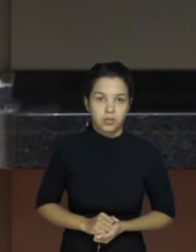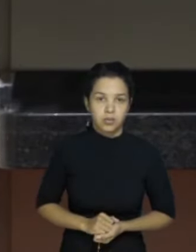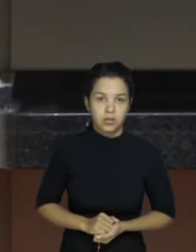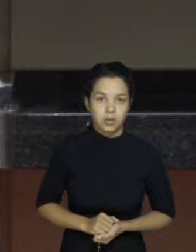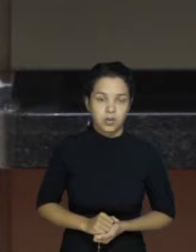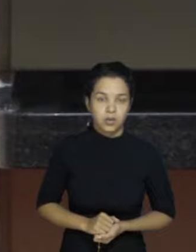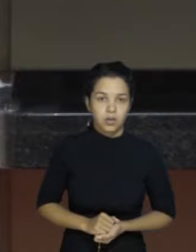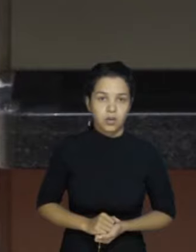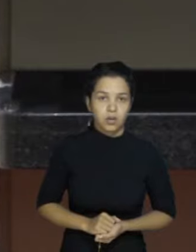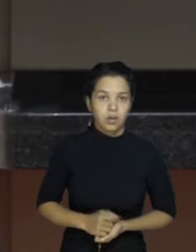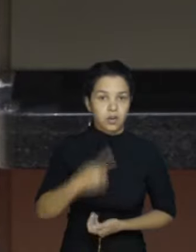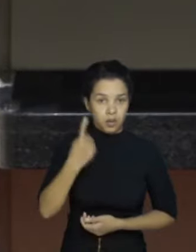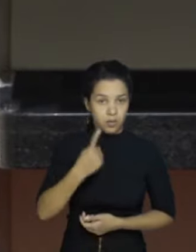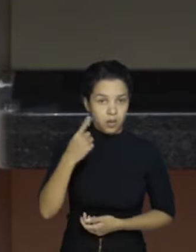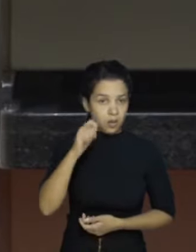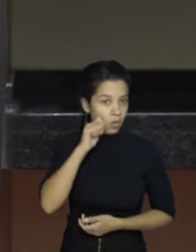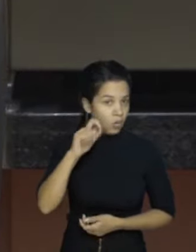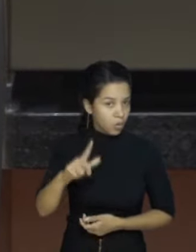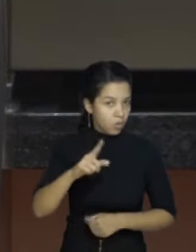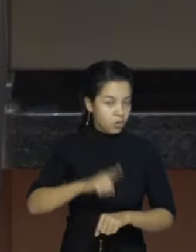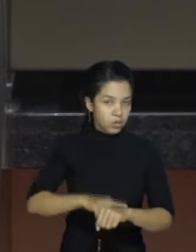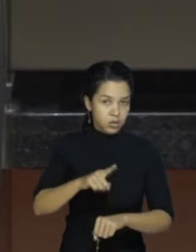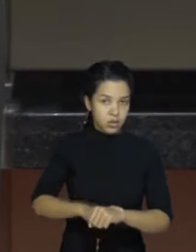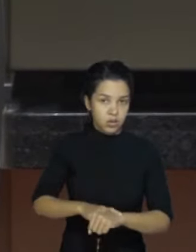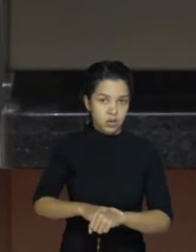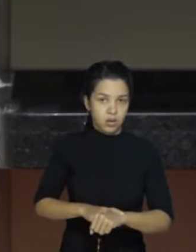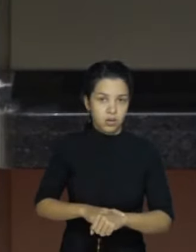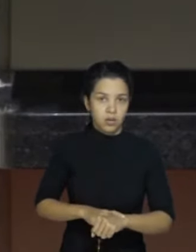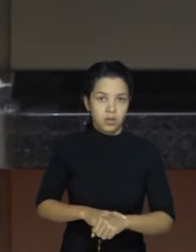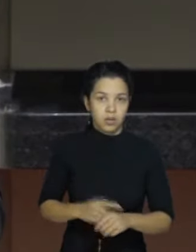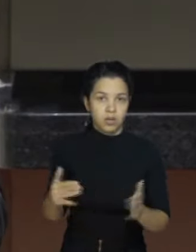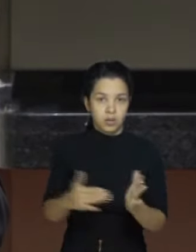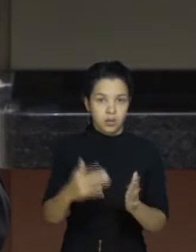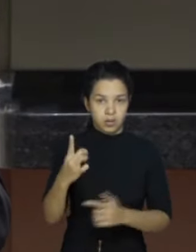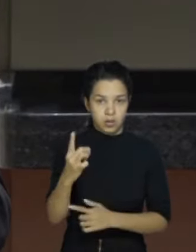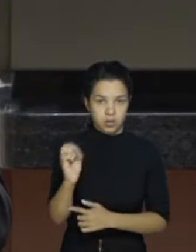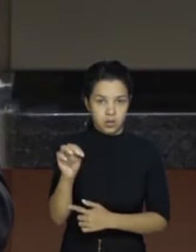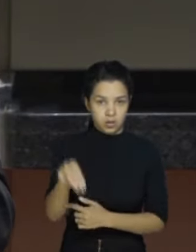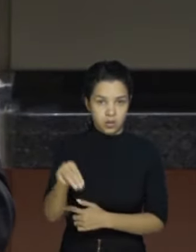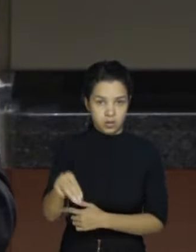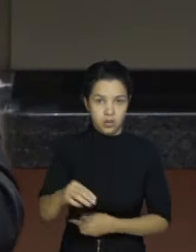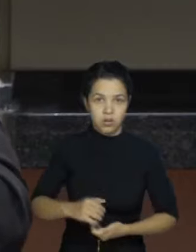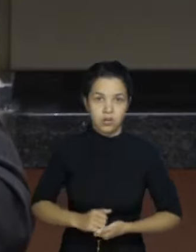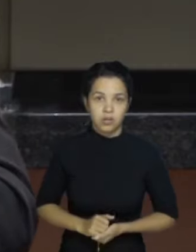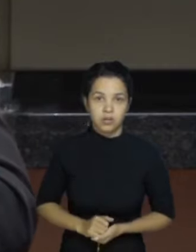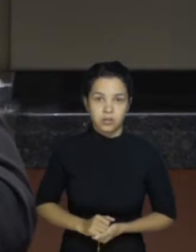Deputado vossa excelência tem a palavra por até 10 minutos